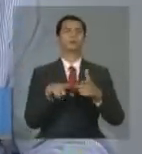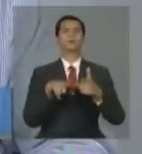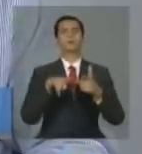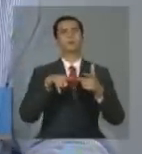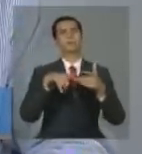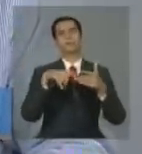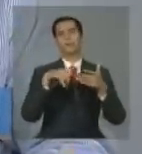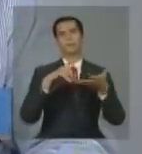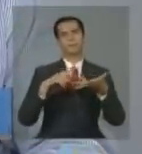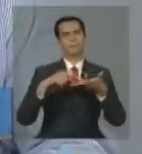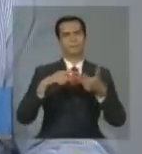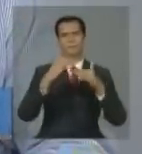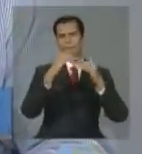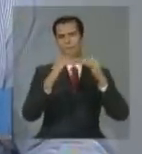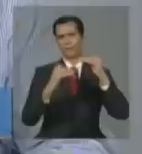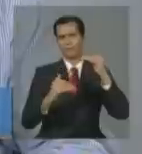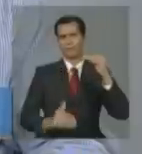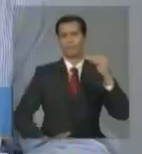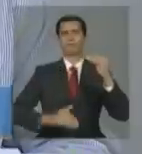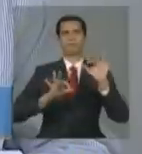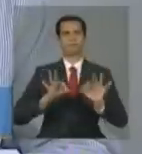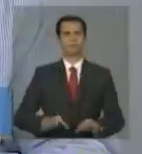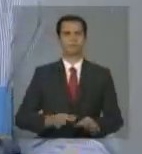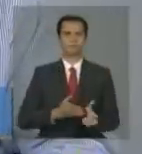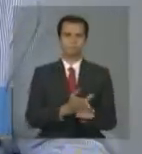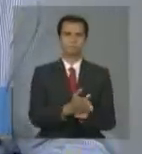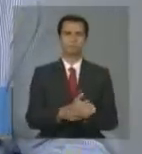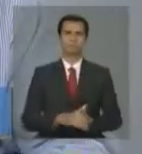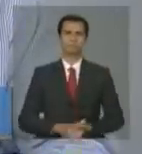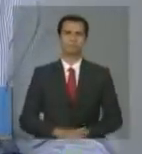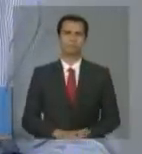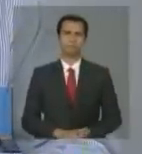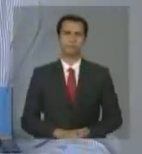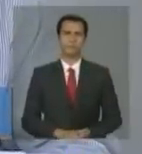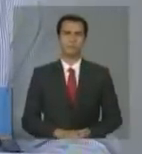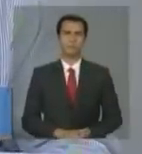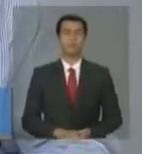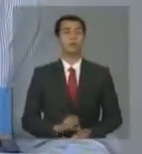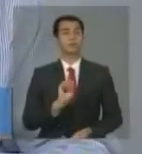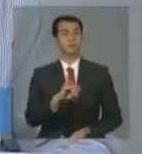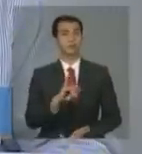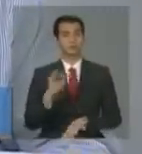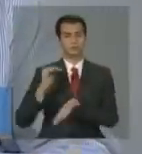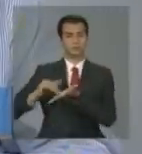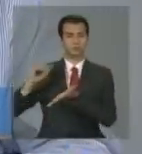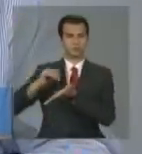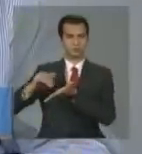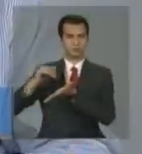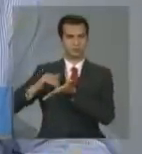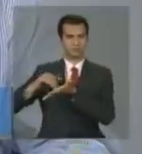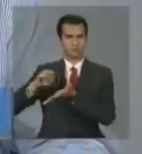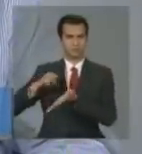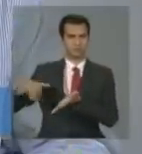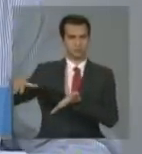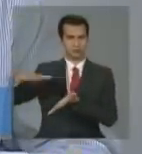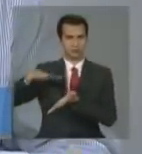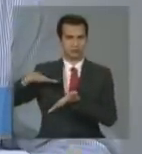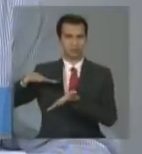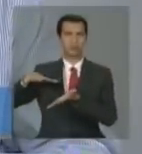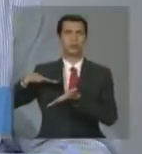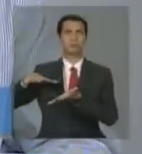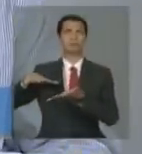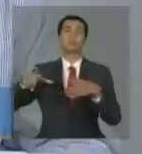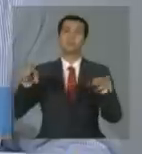procedimentos. No caso especial do secretário de assistência ser também presidente do conselho, ele vai ter uma ou duas opções a